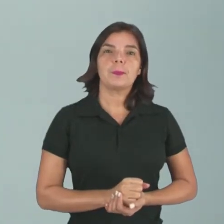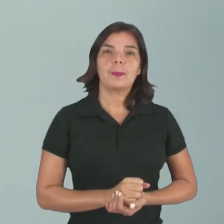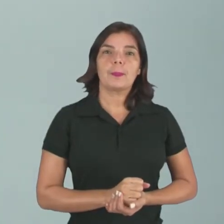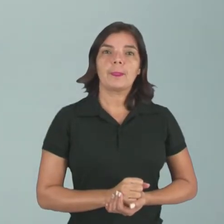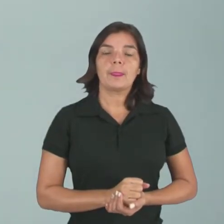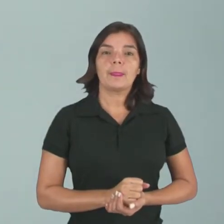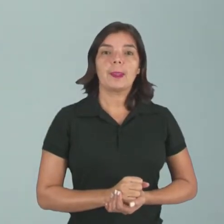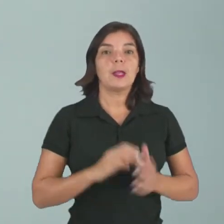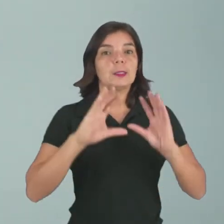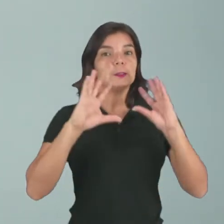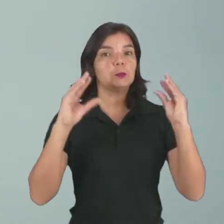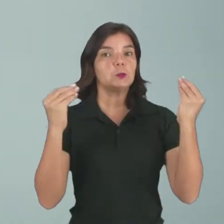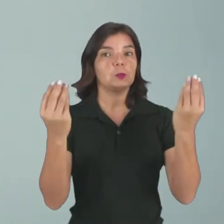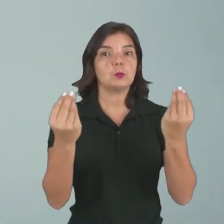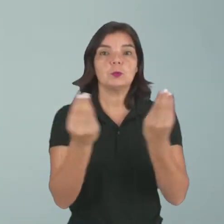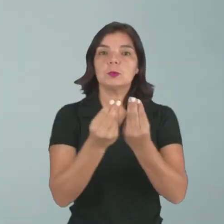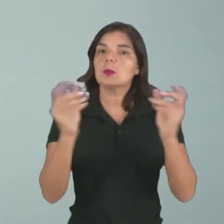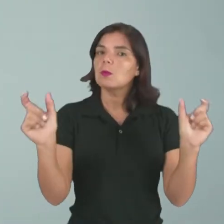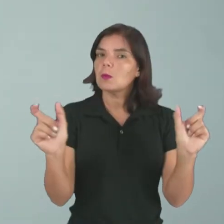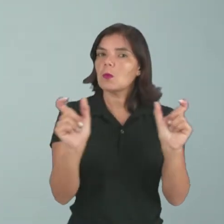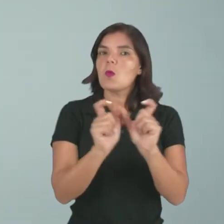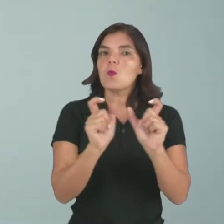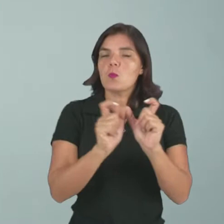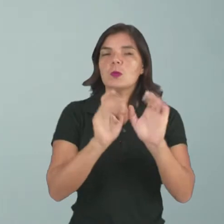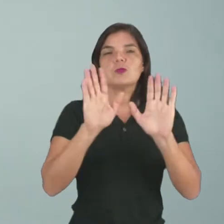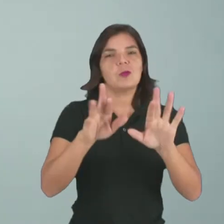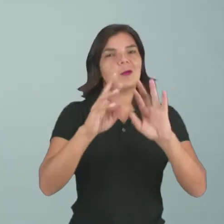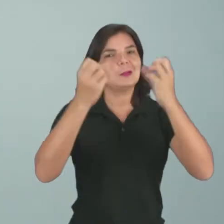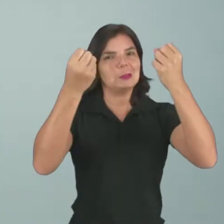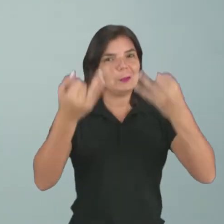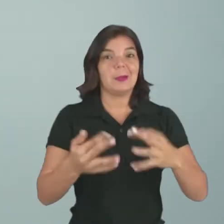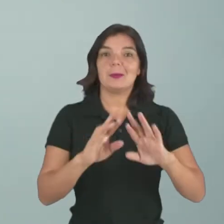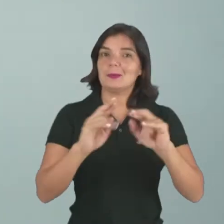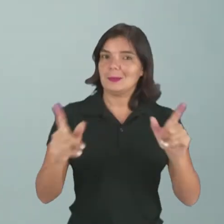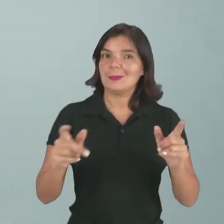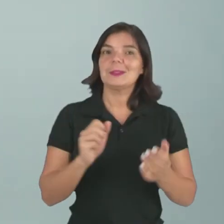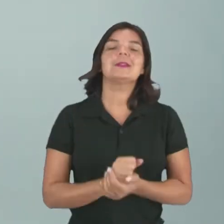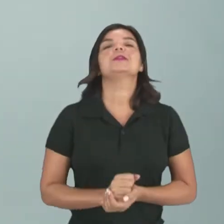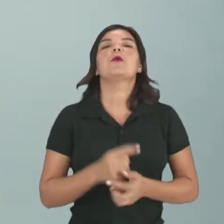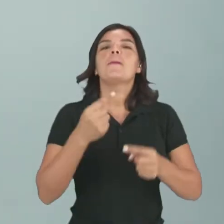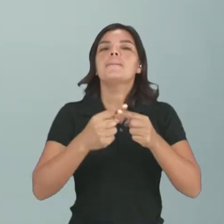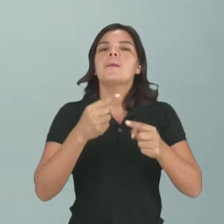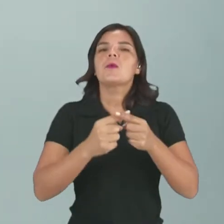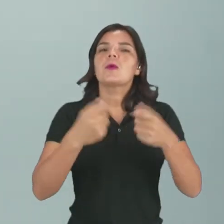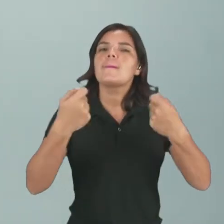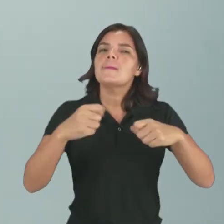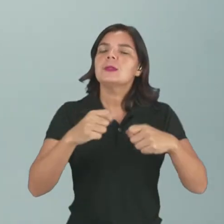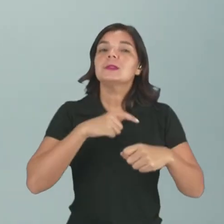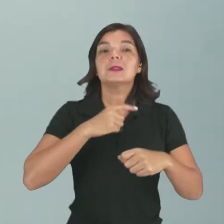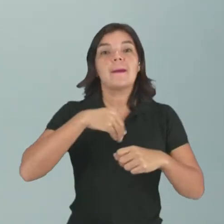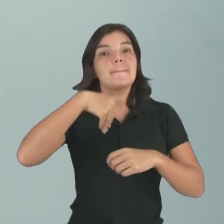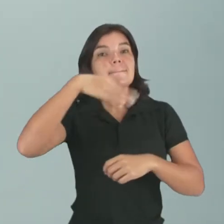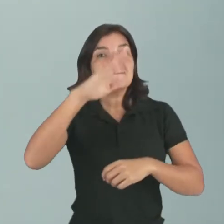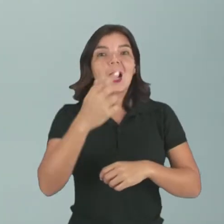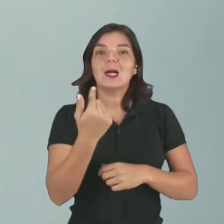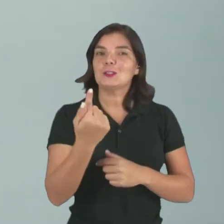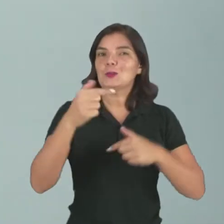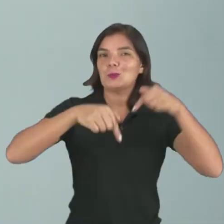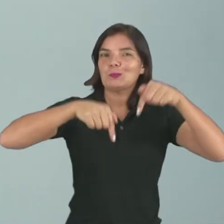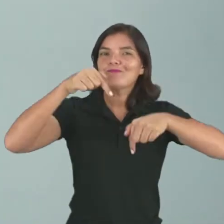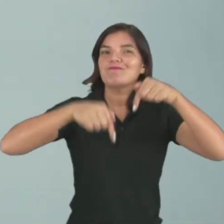aí da substância composta, já vai ser um conceito um pouquinho diferente. Por quê? Porque aqui eu preciso ter de mais de um elemento